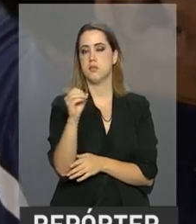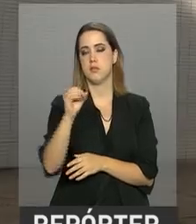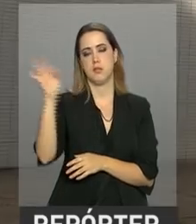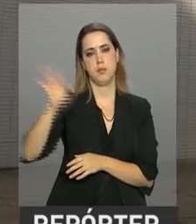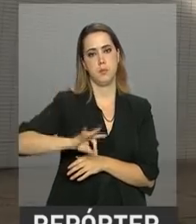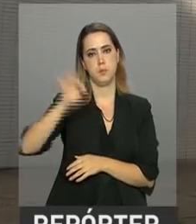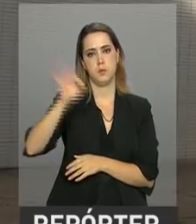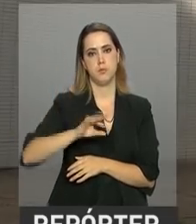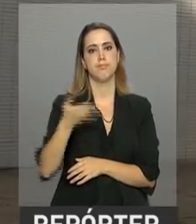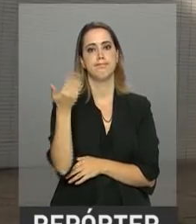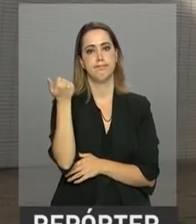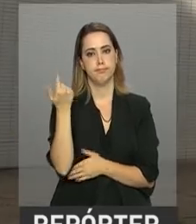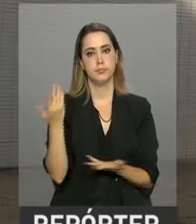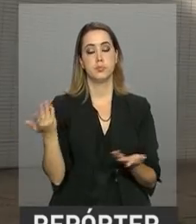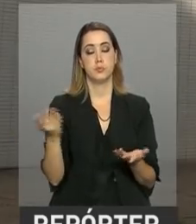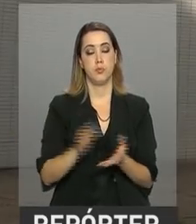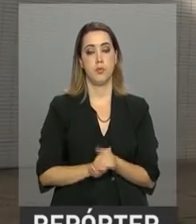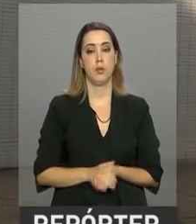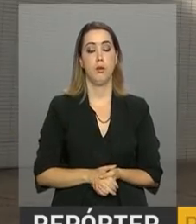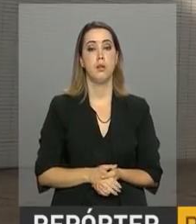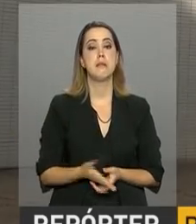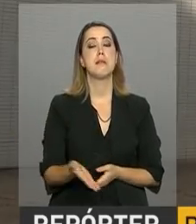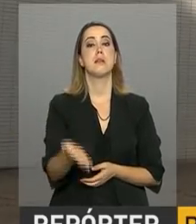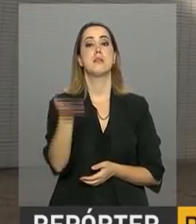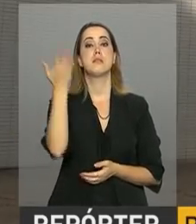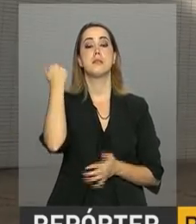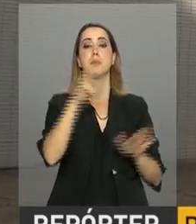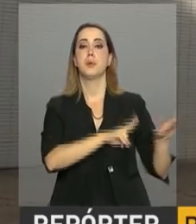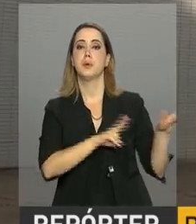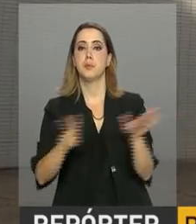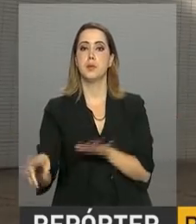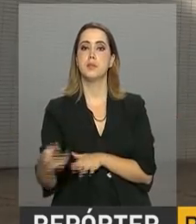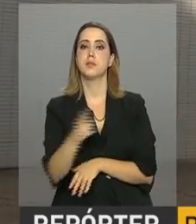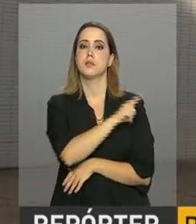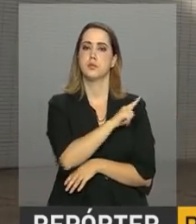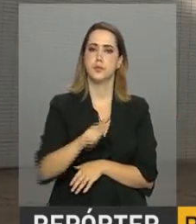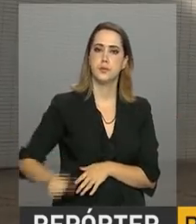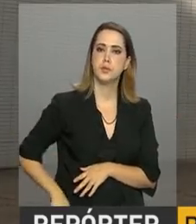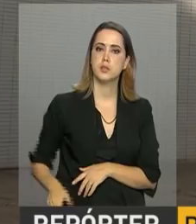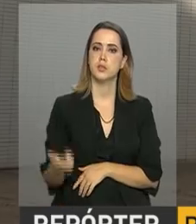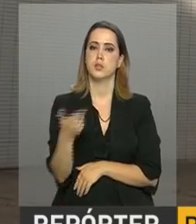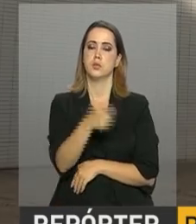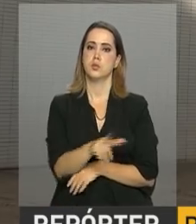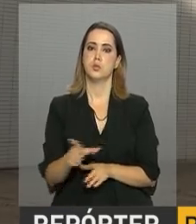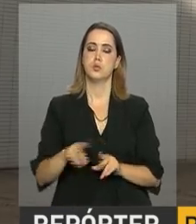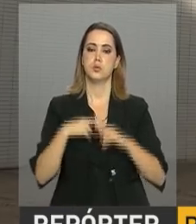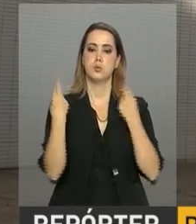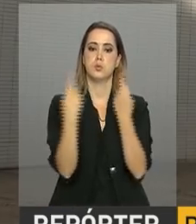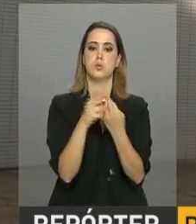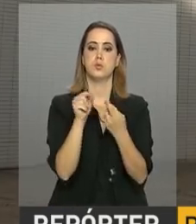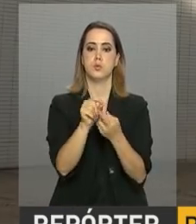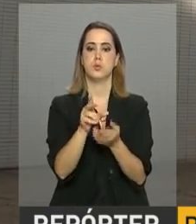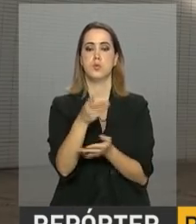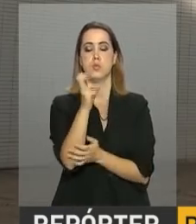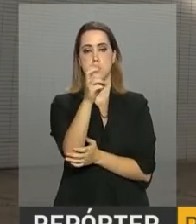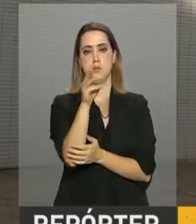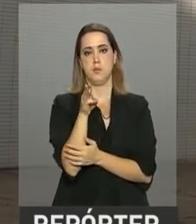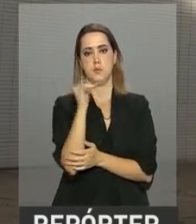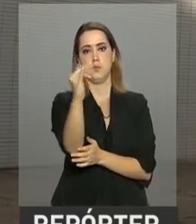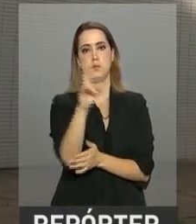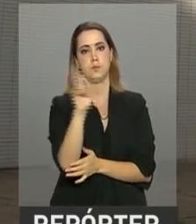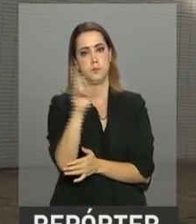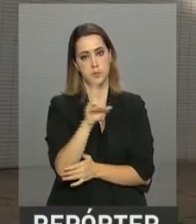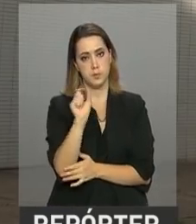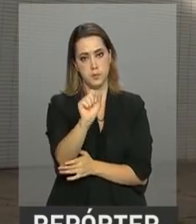anterior. Na semana passada, os governadores se reuniram de novo com o governo federal. Acertaram mais um aporte de 5 bilhões de